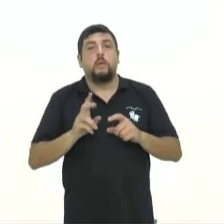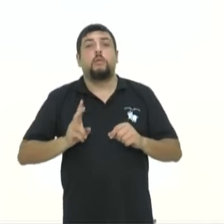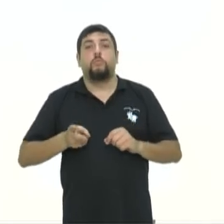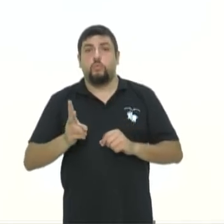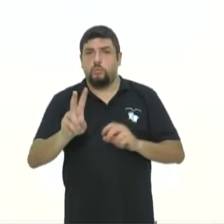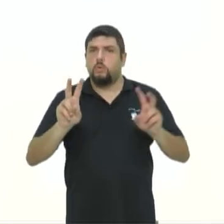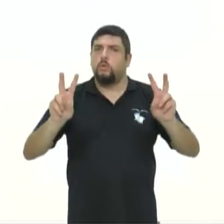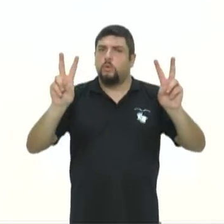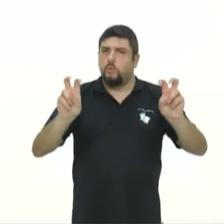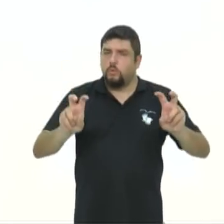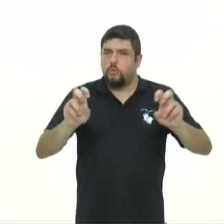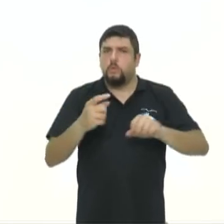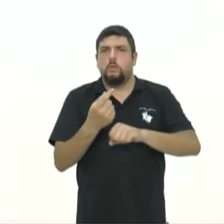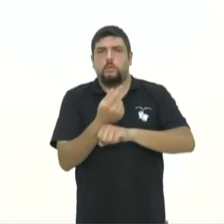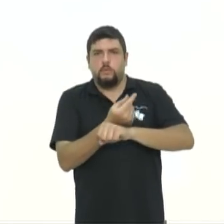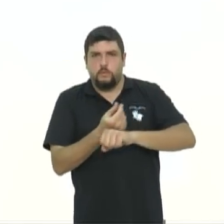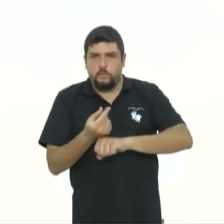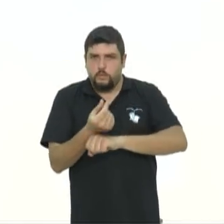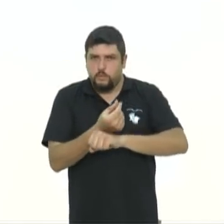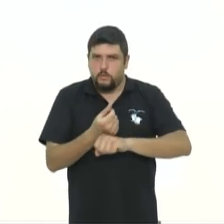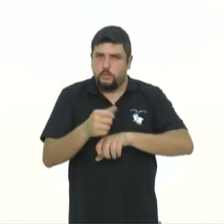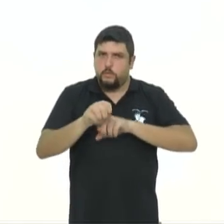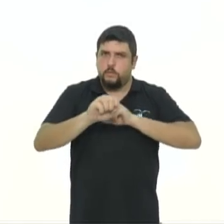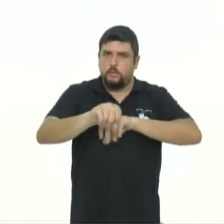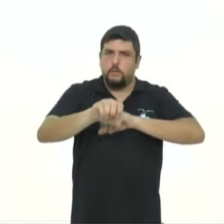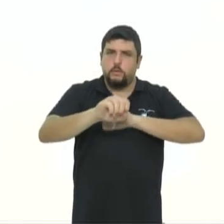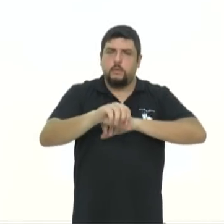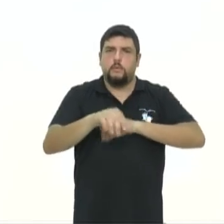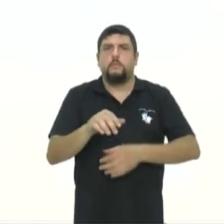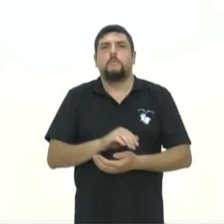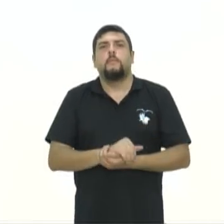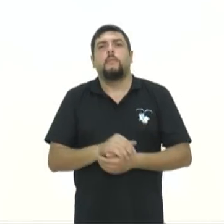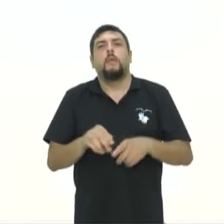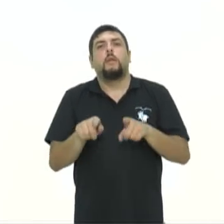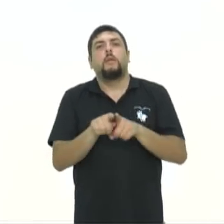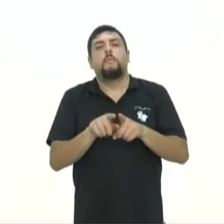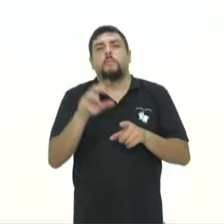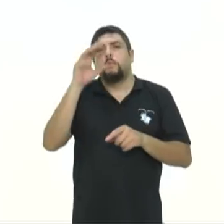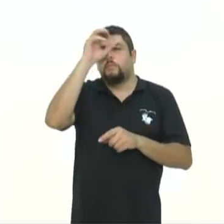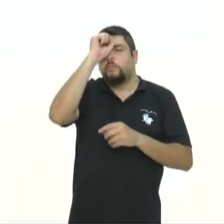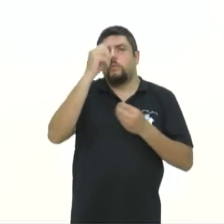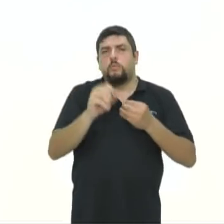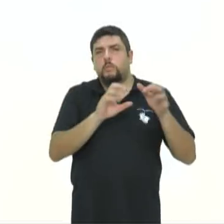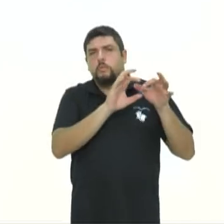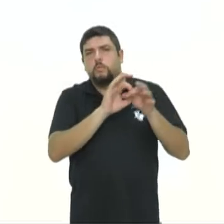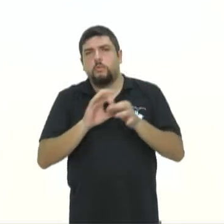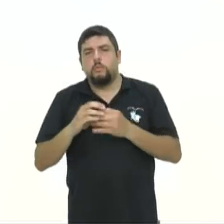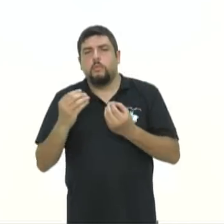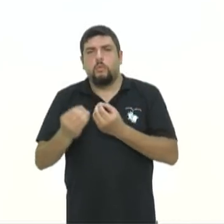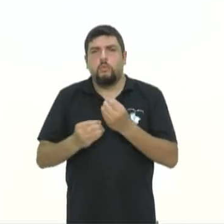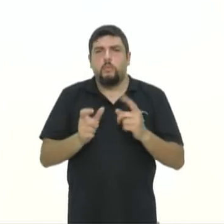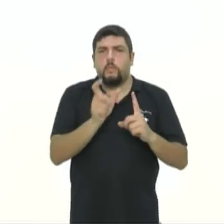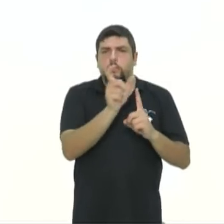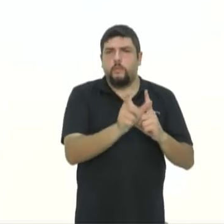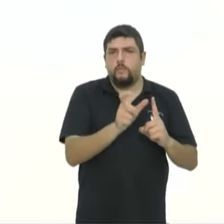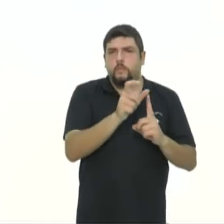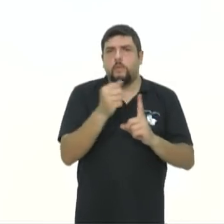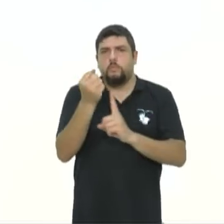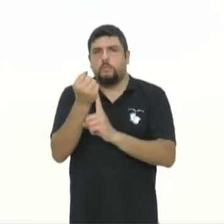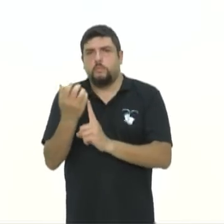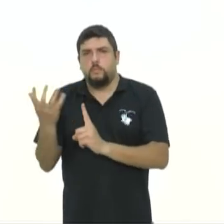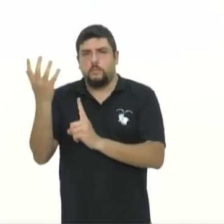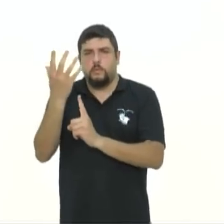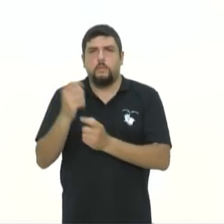temática da educação financeira. Tentamos estabelecer as relações entre linguagem verbal e não verbal nos